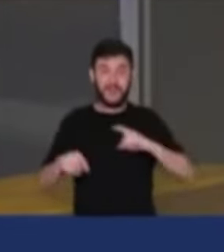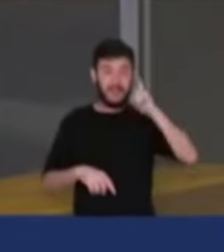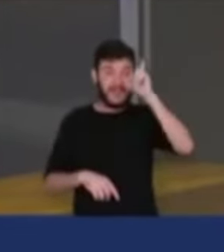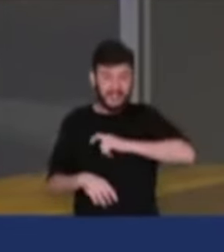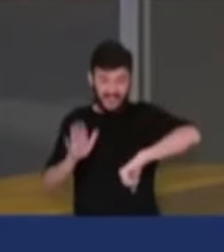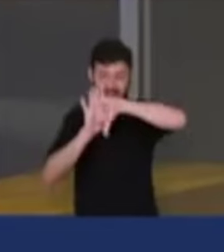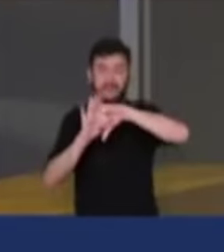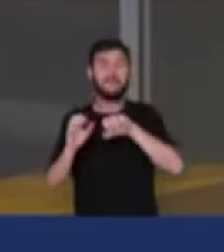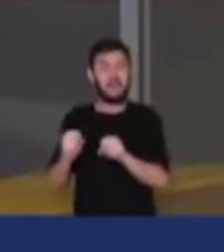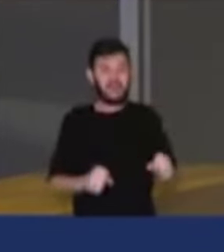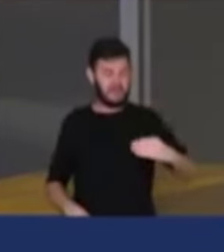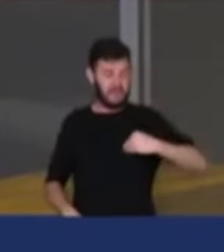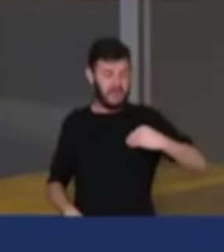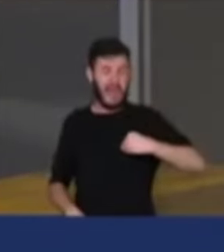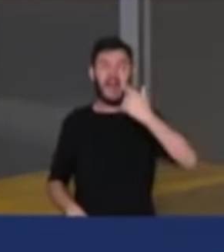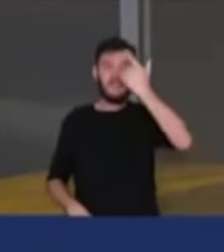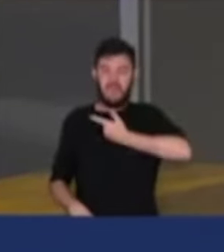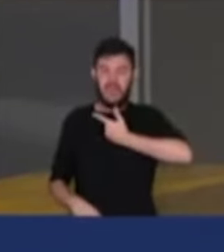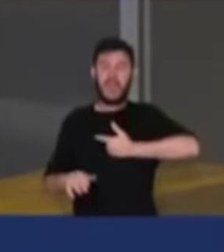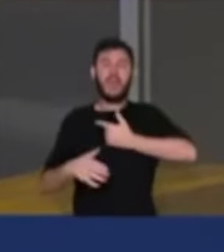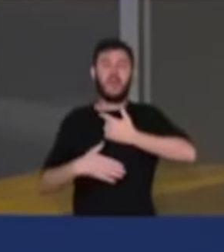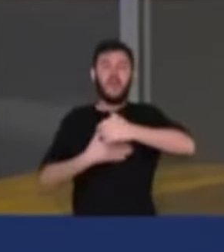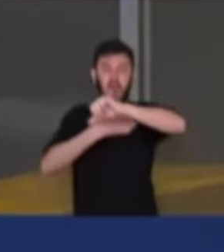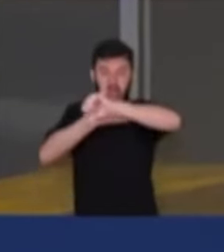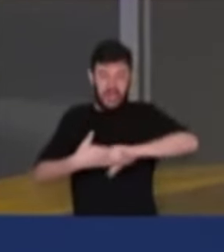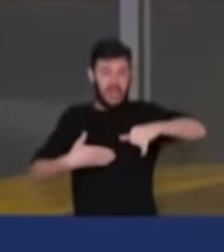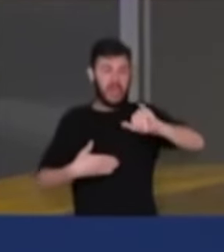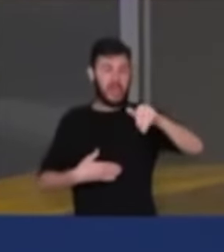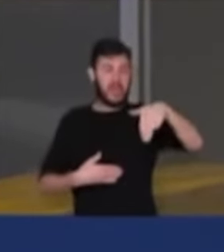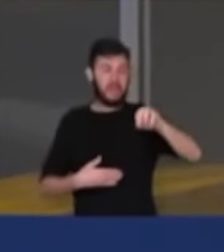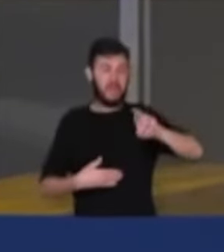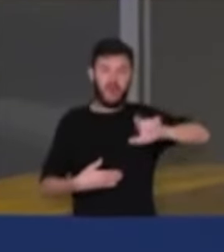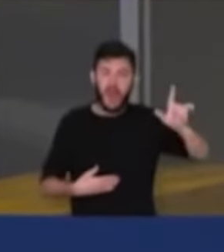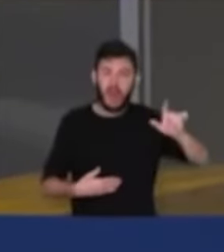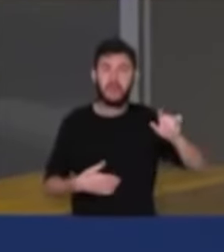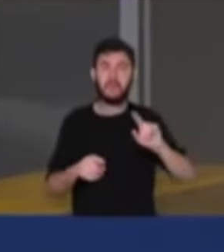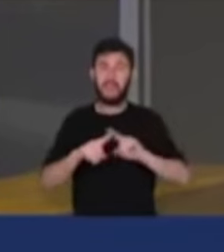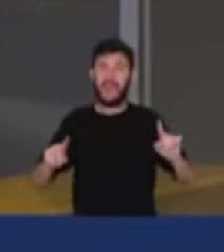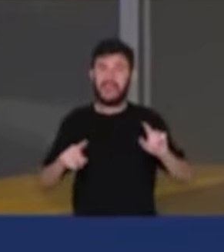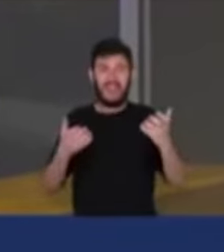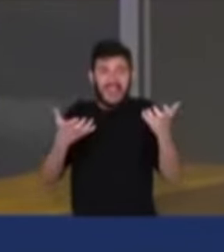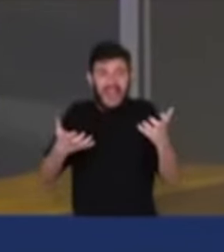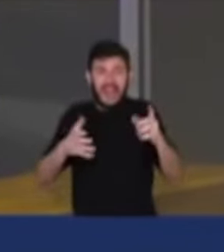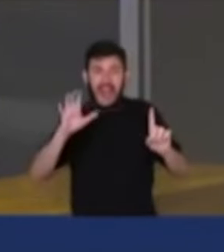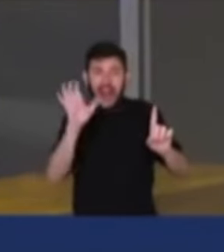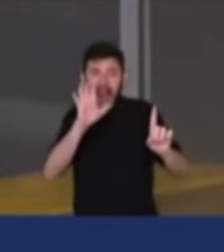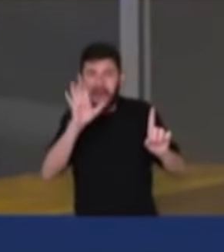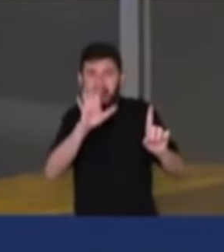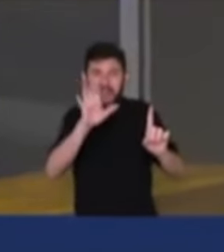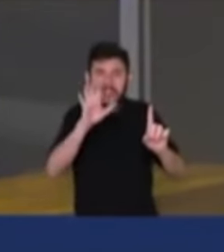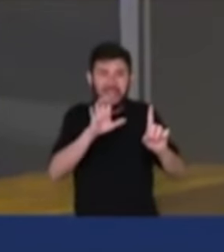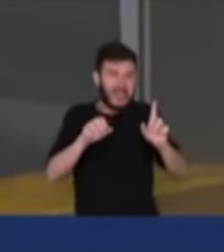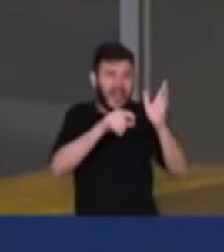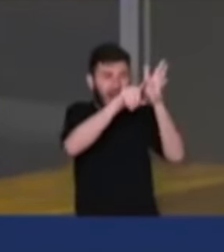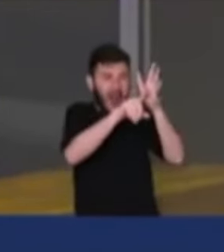feio pode ser imoral Mas mentira não é crime então estão perseguindo querendo buscar caçar mentirosa é isso não é e